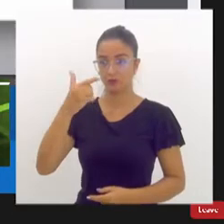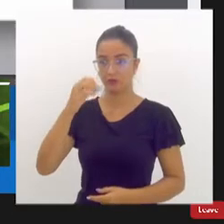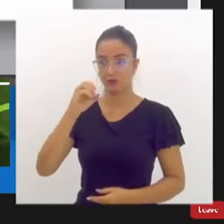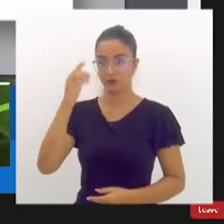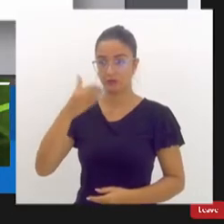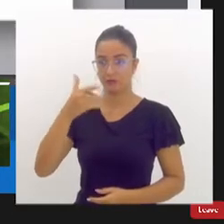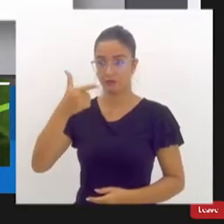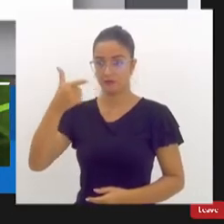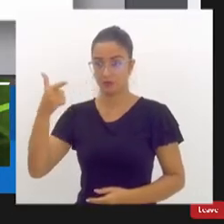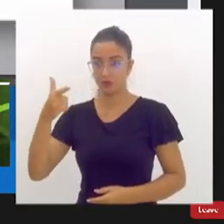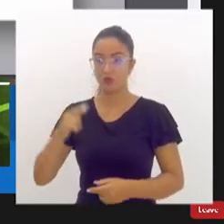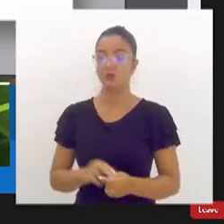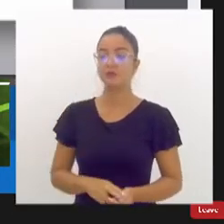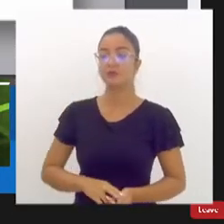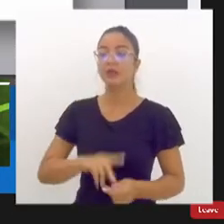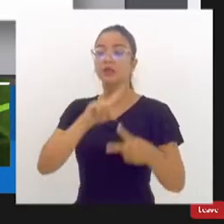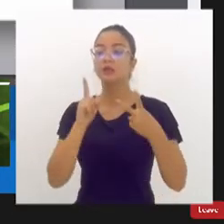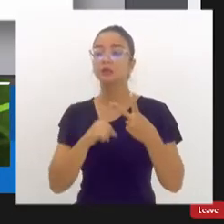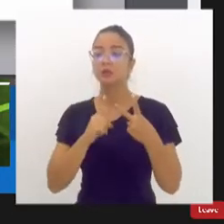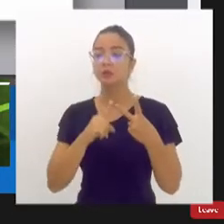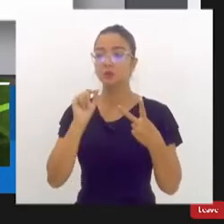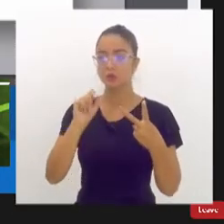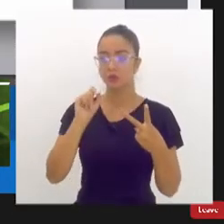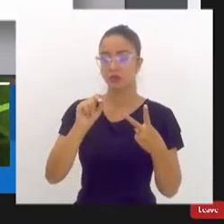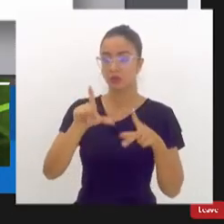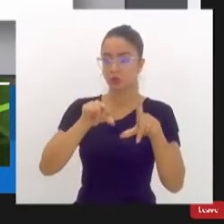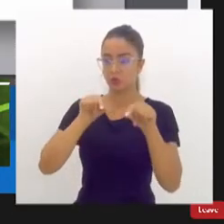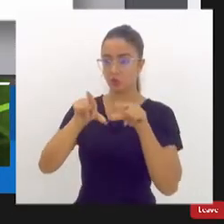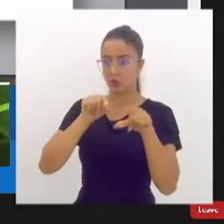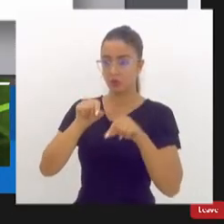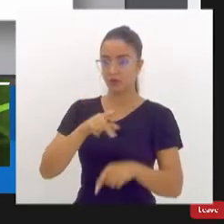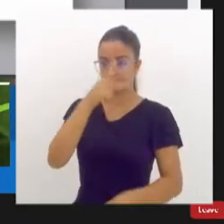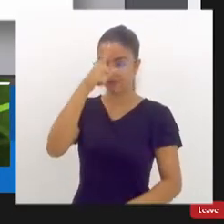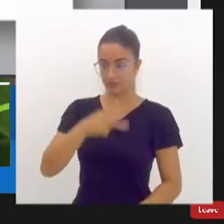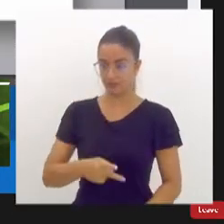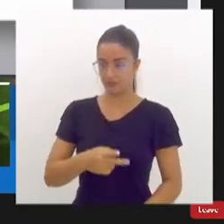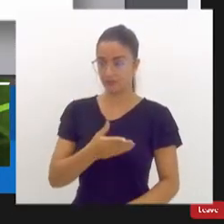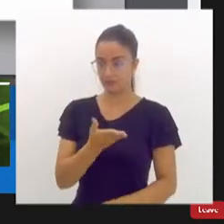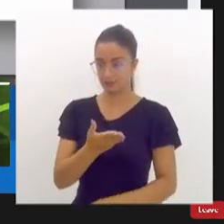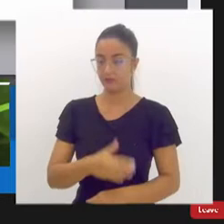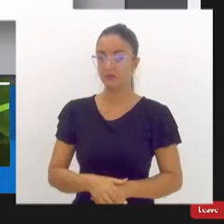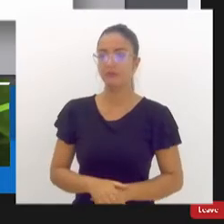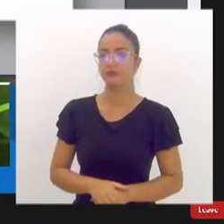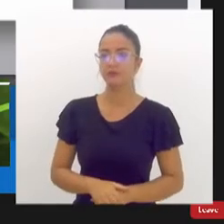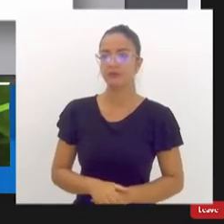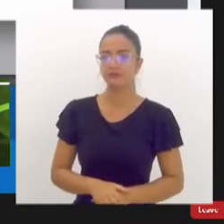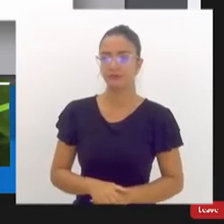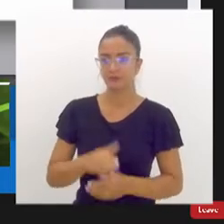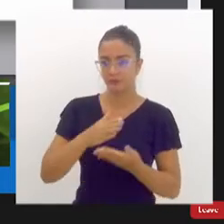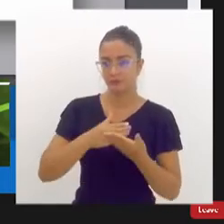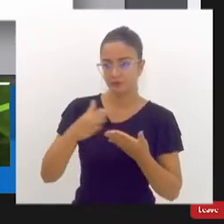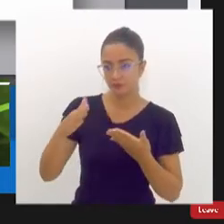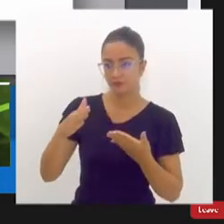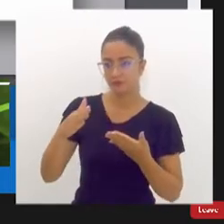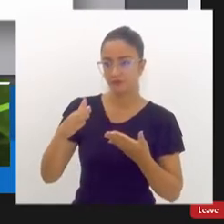eleição da presidência, né, que foi reconduzida, o início do período de